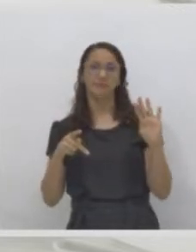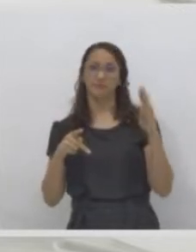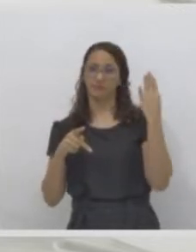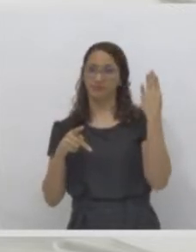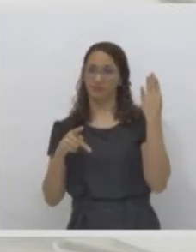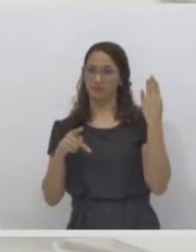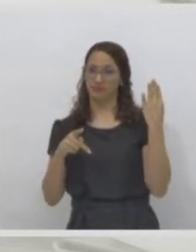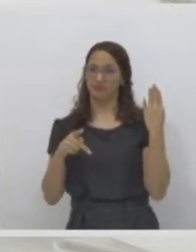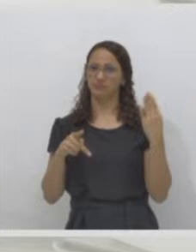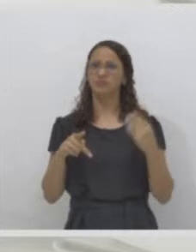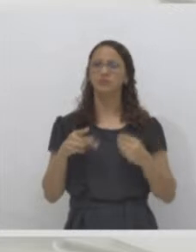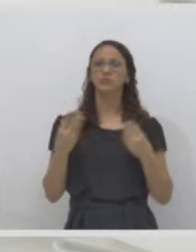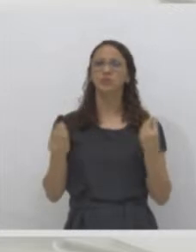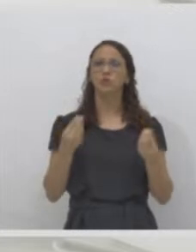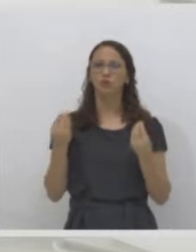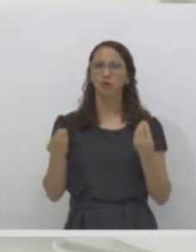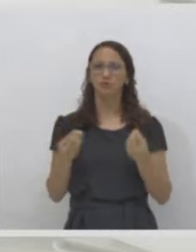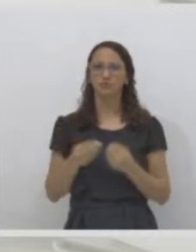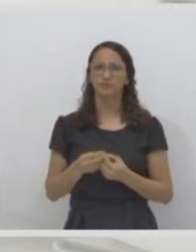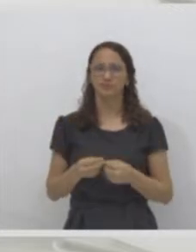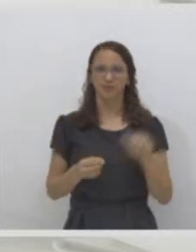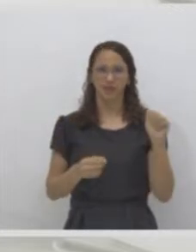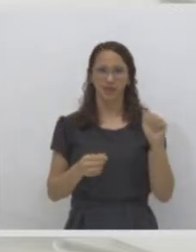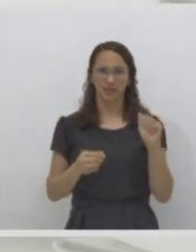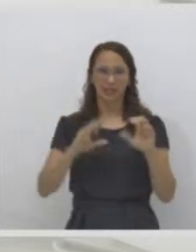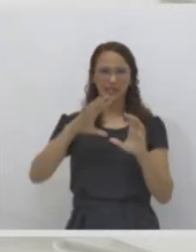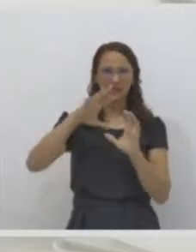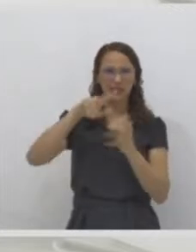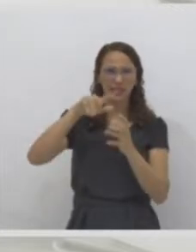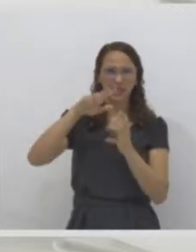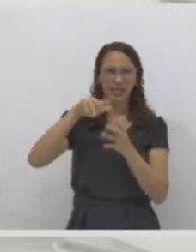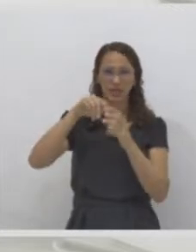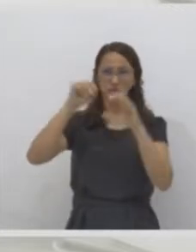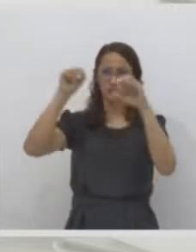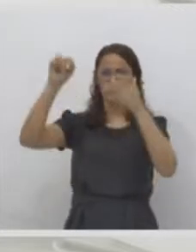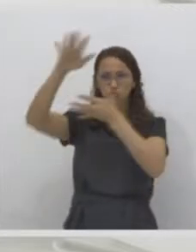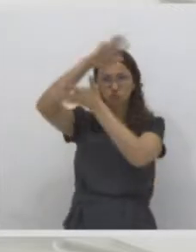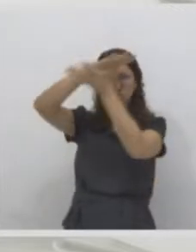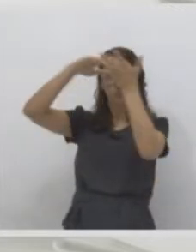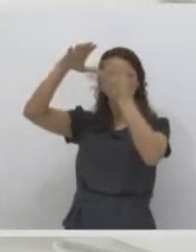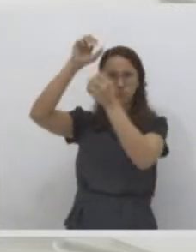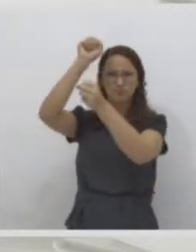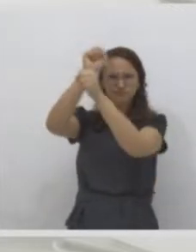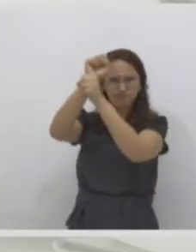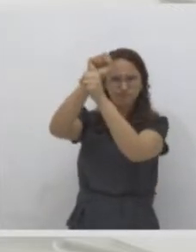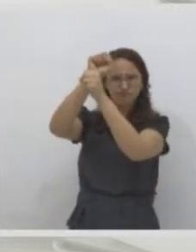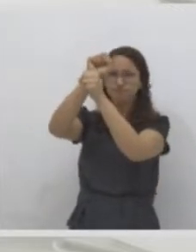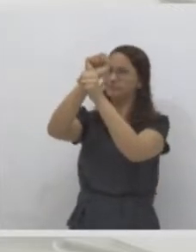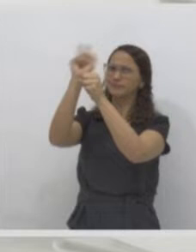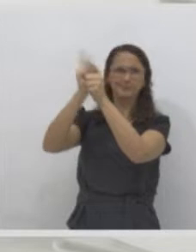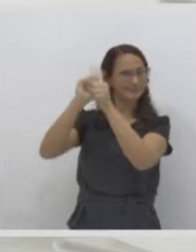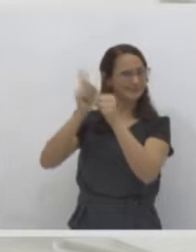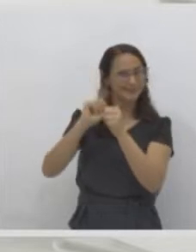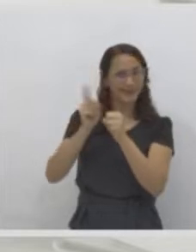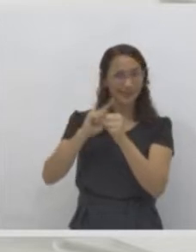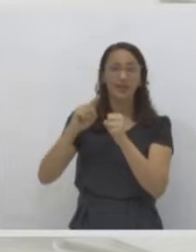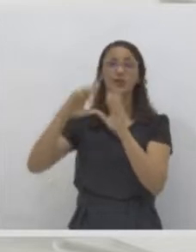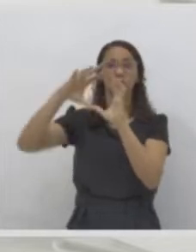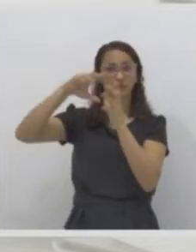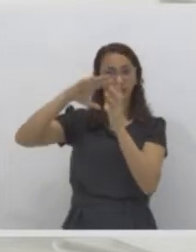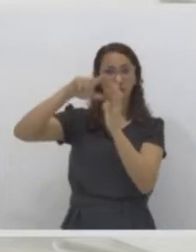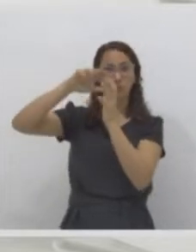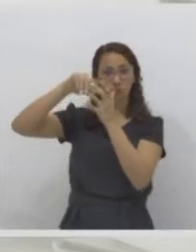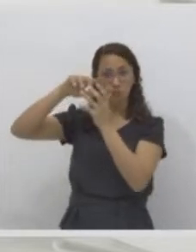falsas. A Terra não está parada no espaço. Ela realiza os movimentos de rotação e